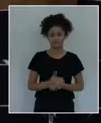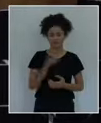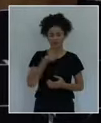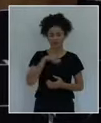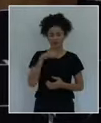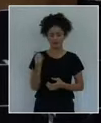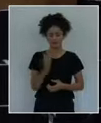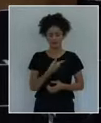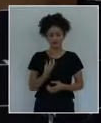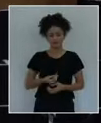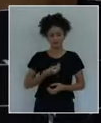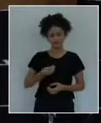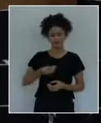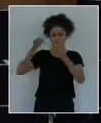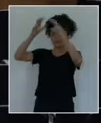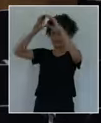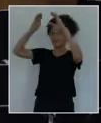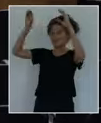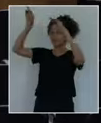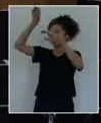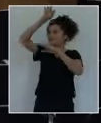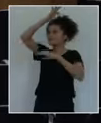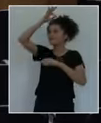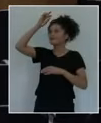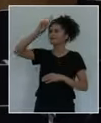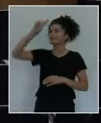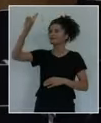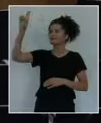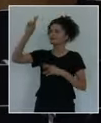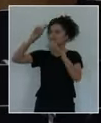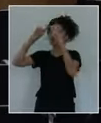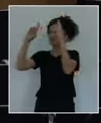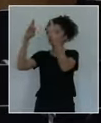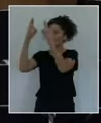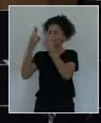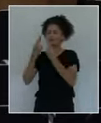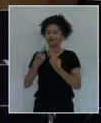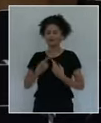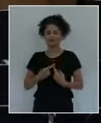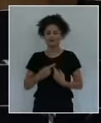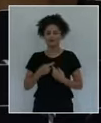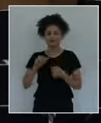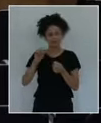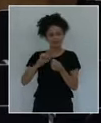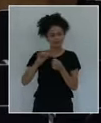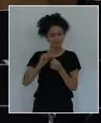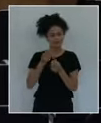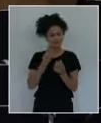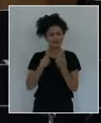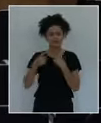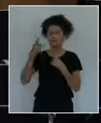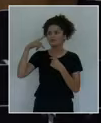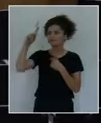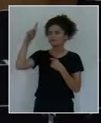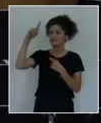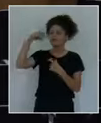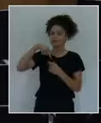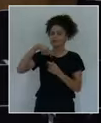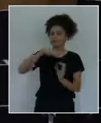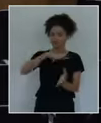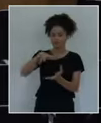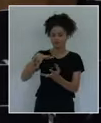Pai nosso que estais no céu, santificado seja o vosso nome. Venha a nós o vosso reino. Seja feita a vossa